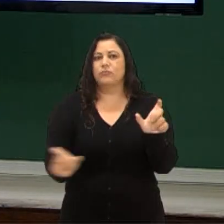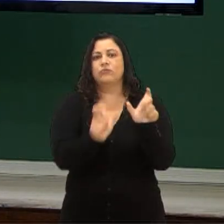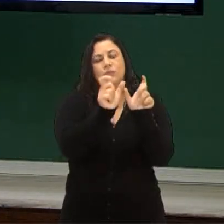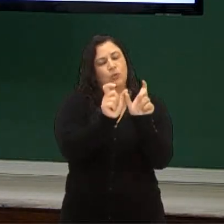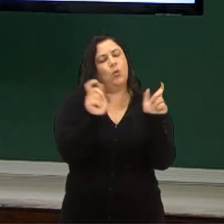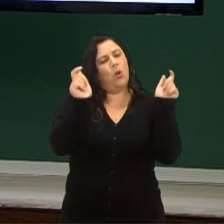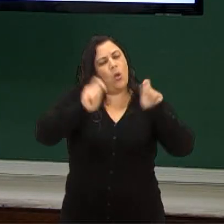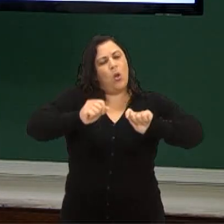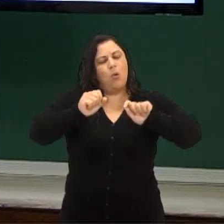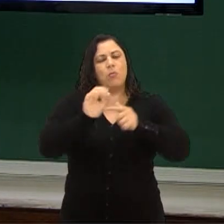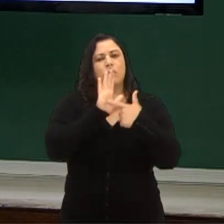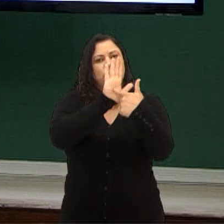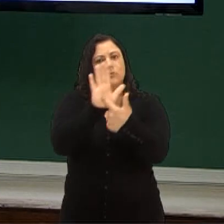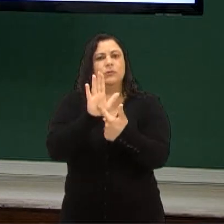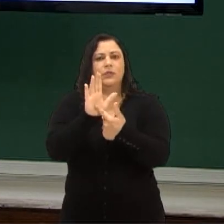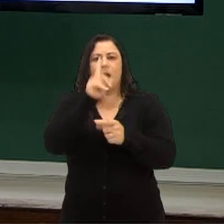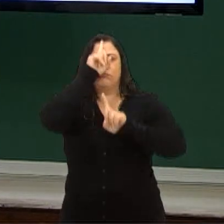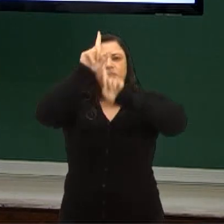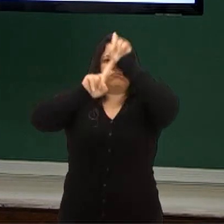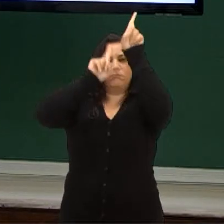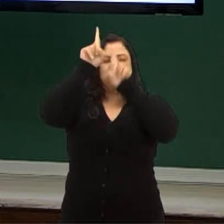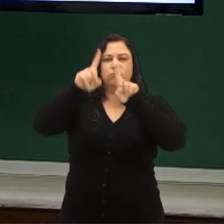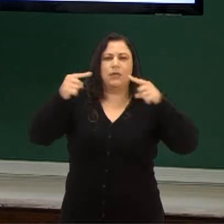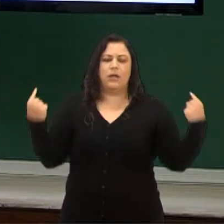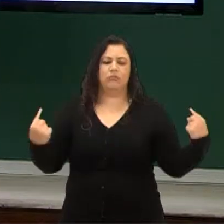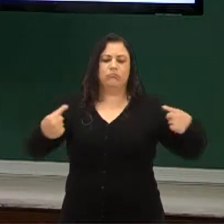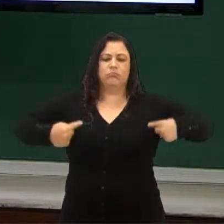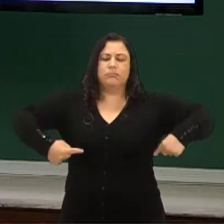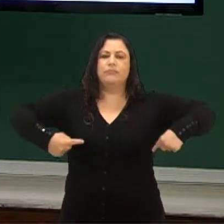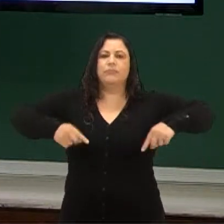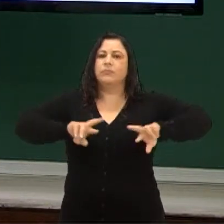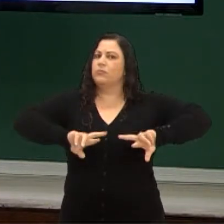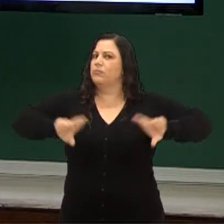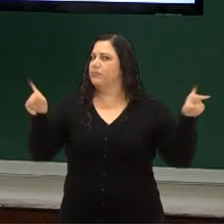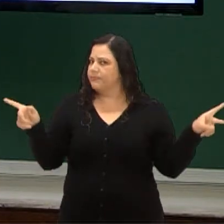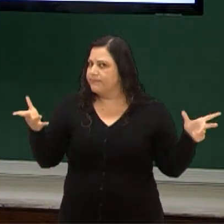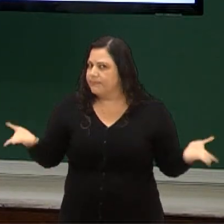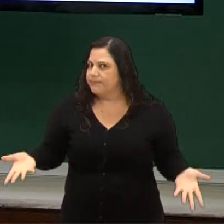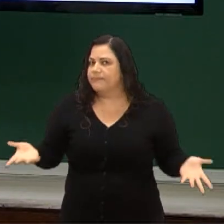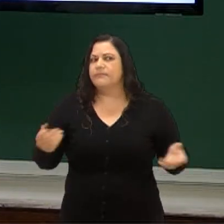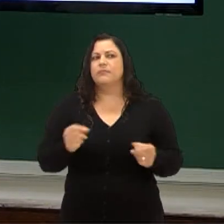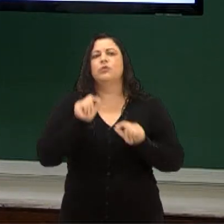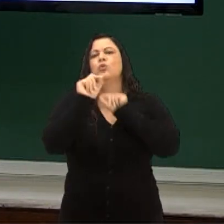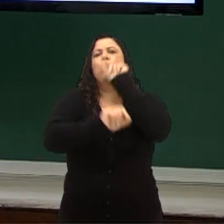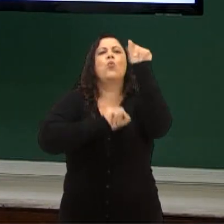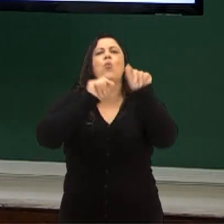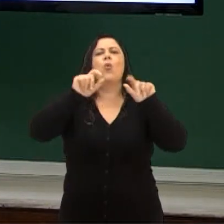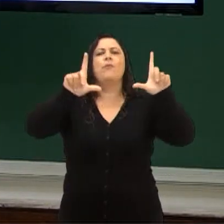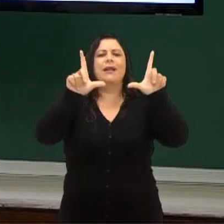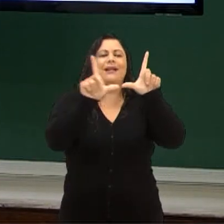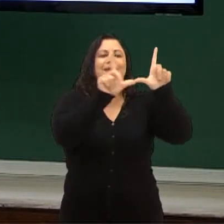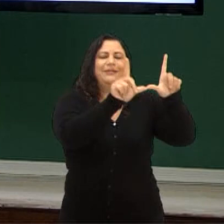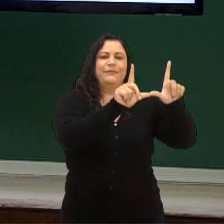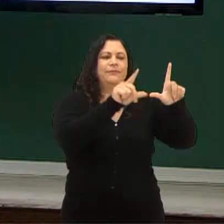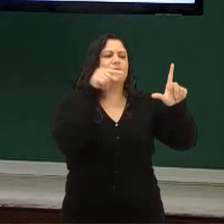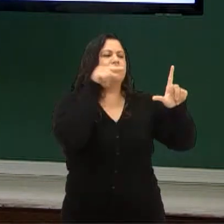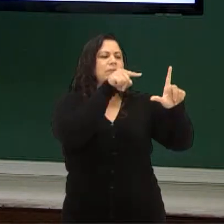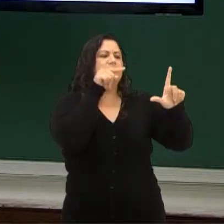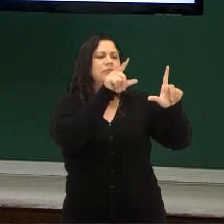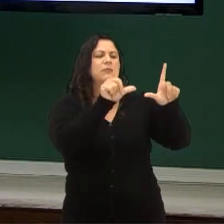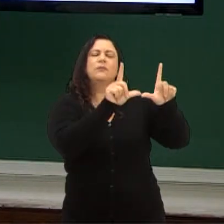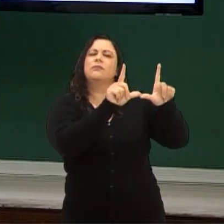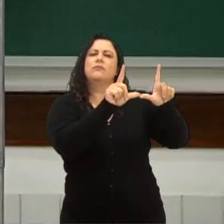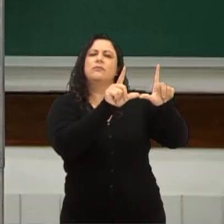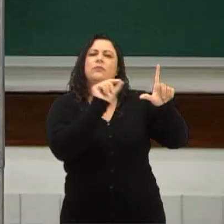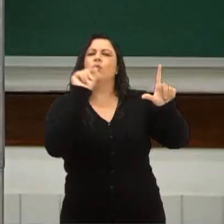pode exprimir ideias opostas, certo? Como ela aparece no primeiro quadrinho aqui? Quero que vocês tentem entender qual o efeito de